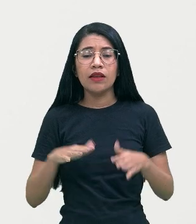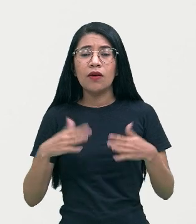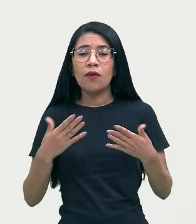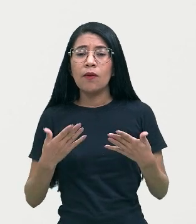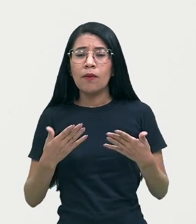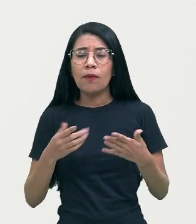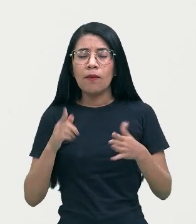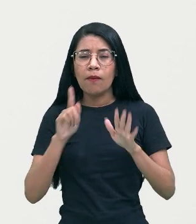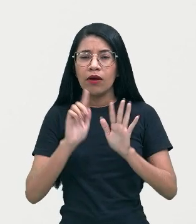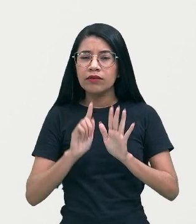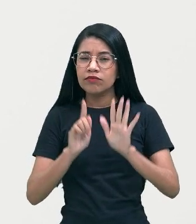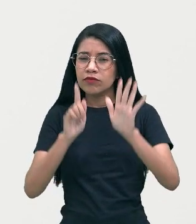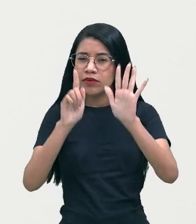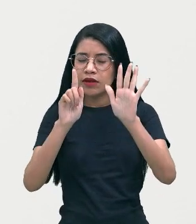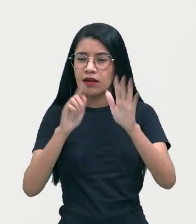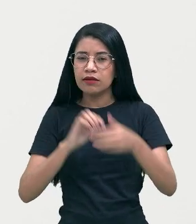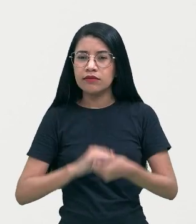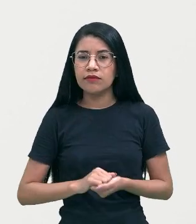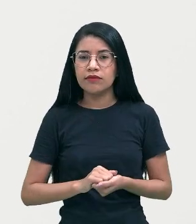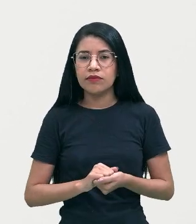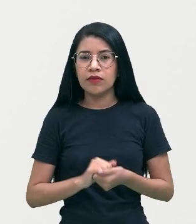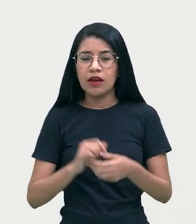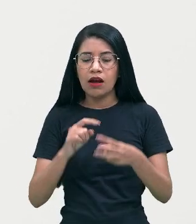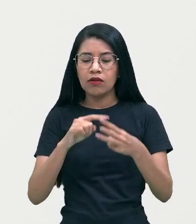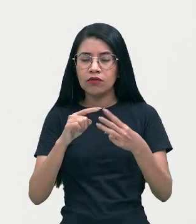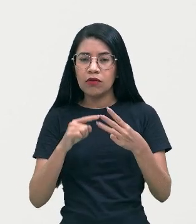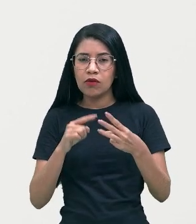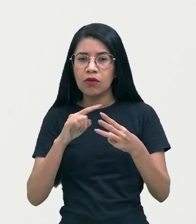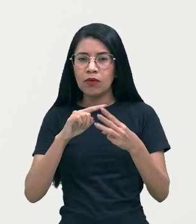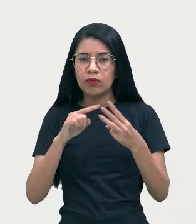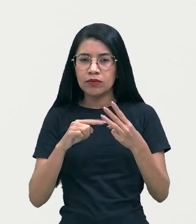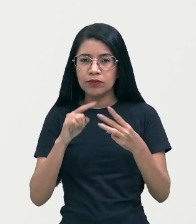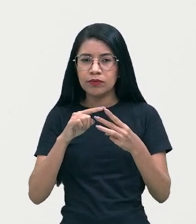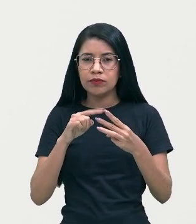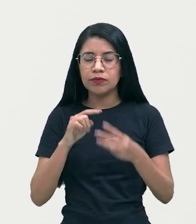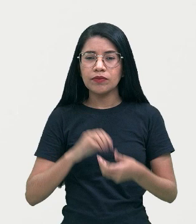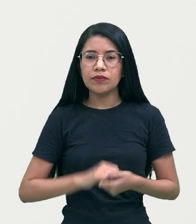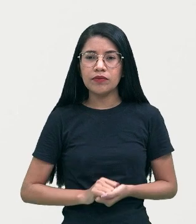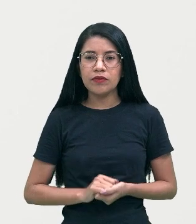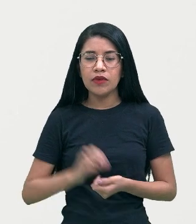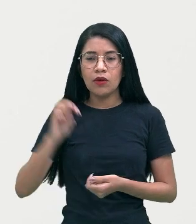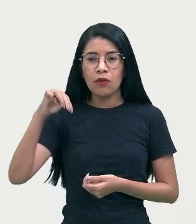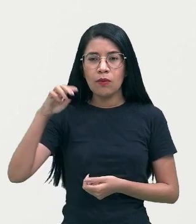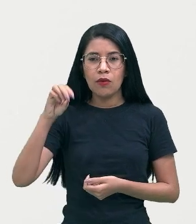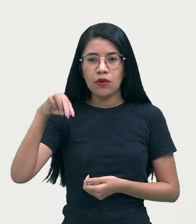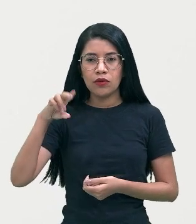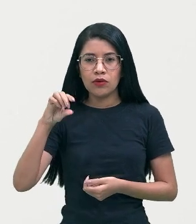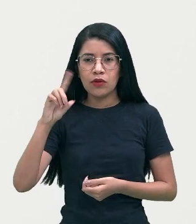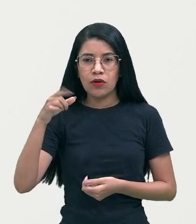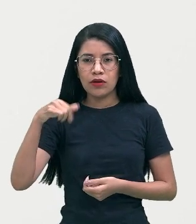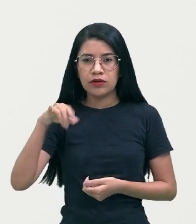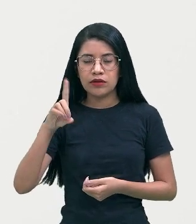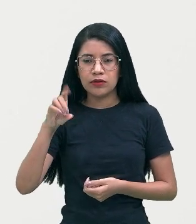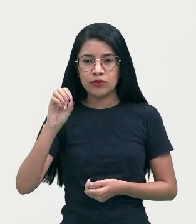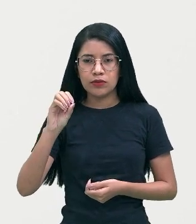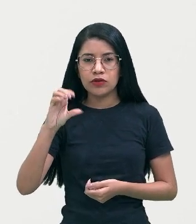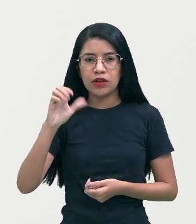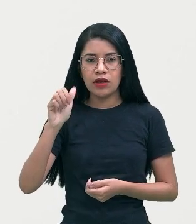São esses aqui, gente. O monóxido, vou colocar de outra cor, o monóxido de